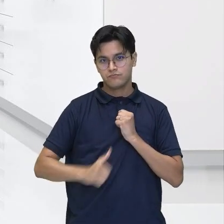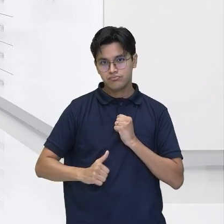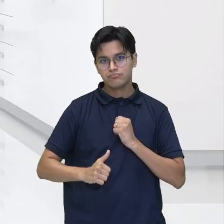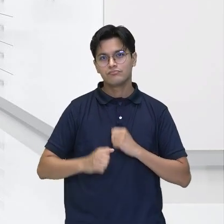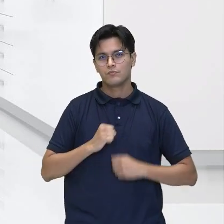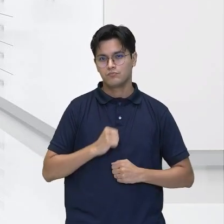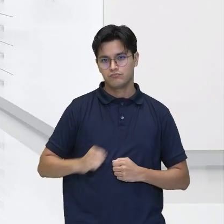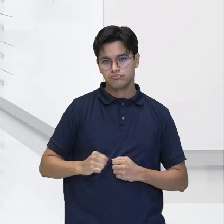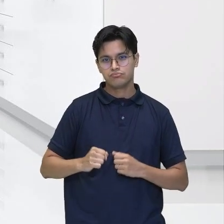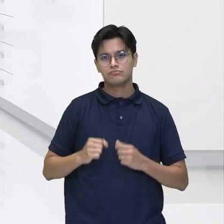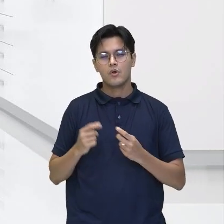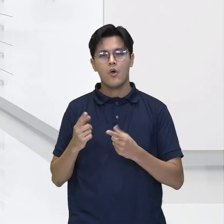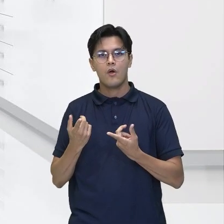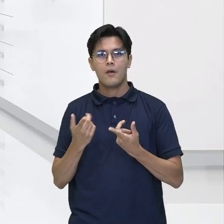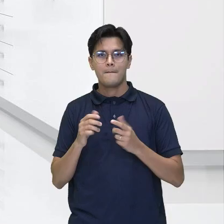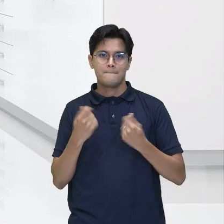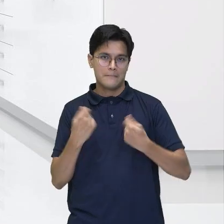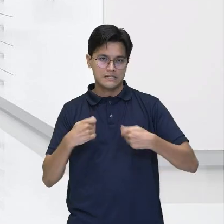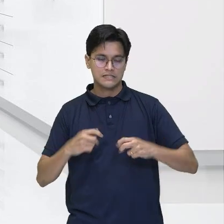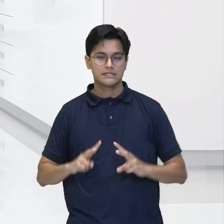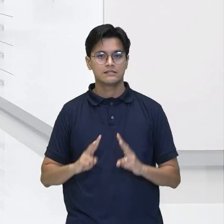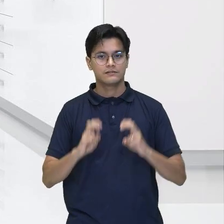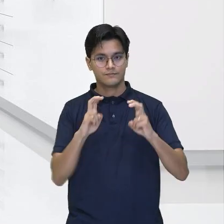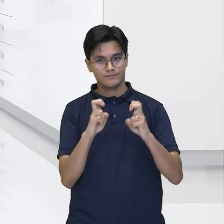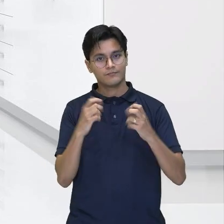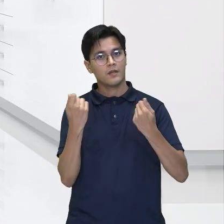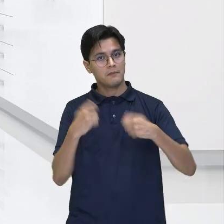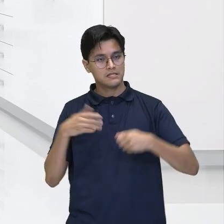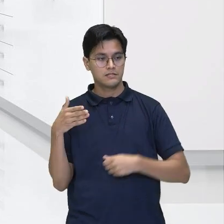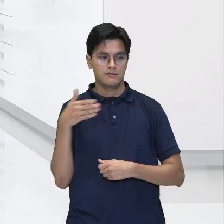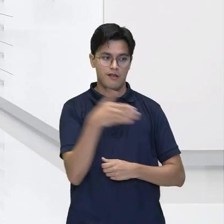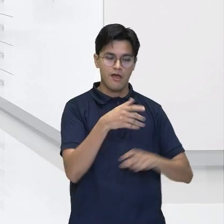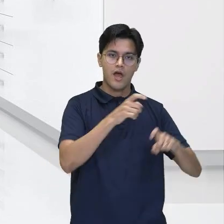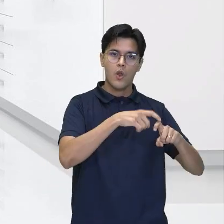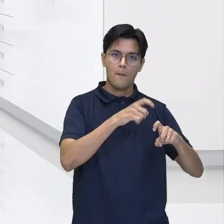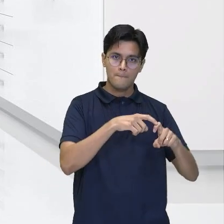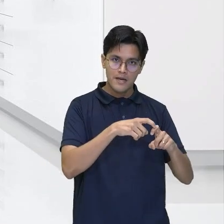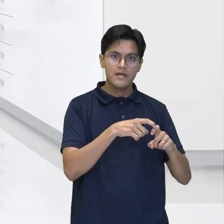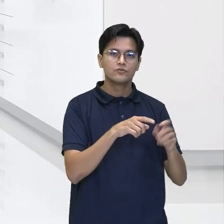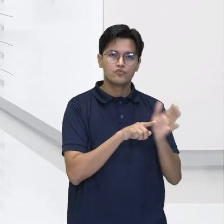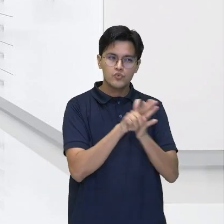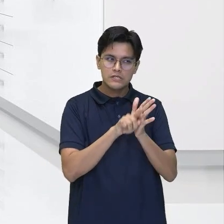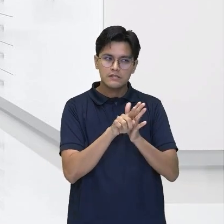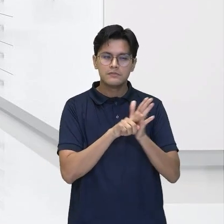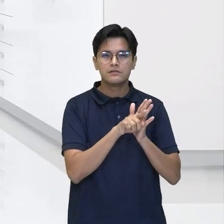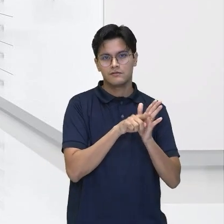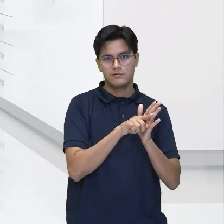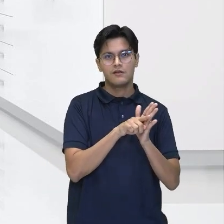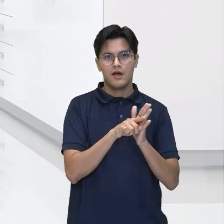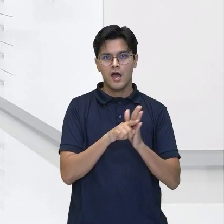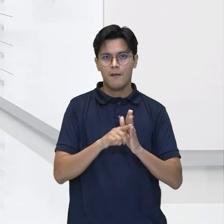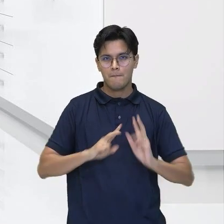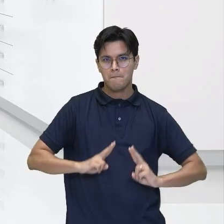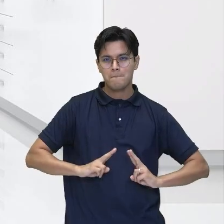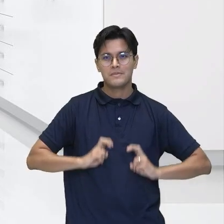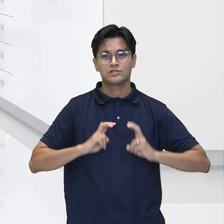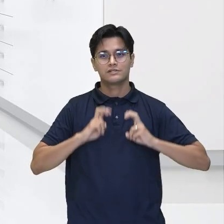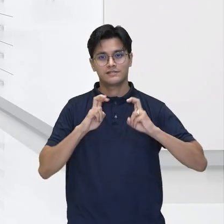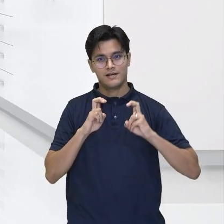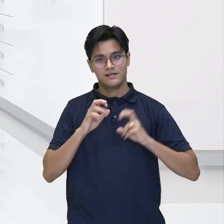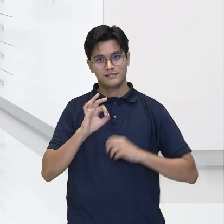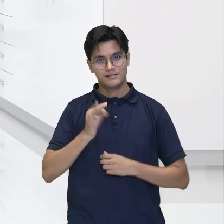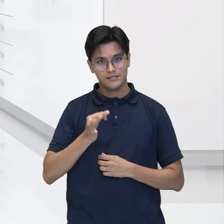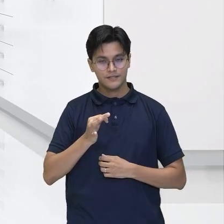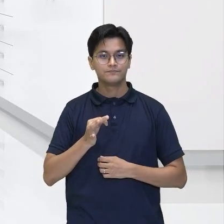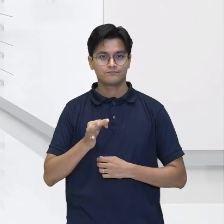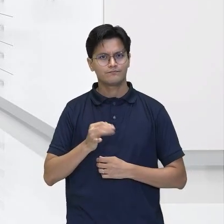no médico, é preciso fazer esses exames. Aproveita e já faz sangue, fezes e urina, né? E